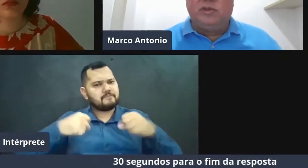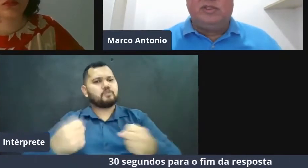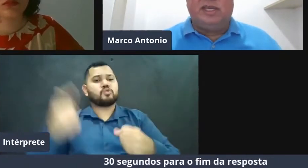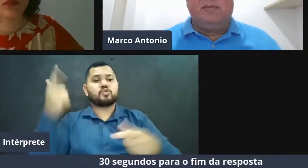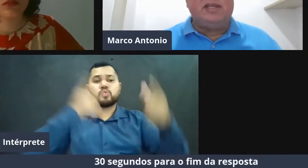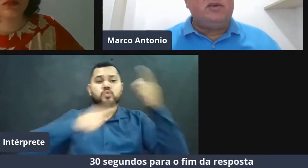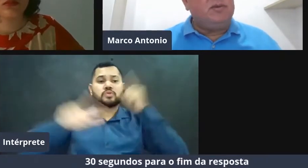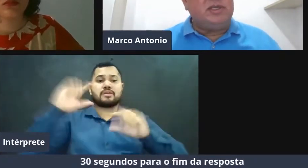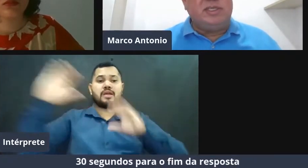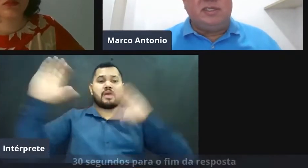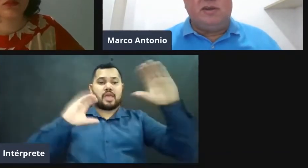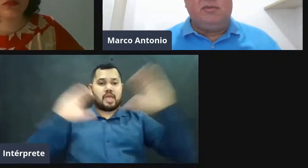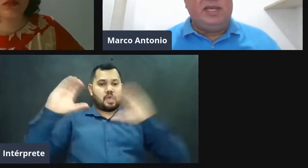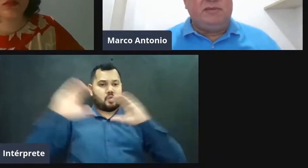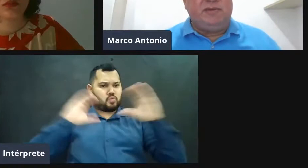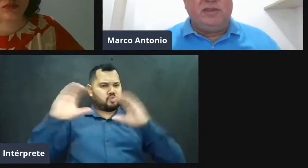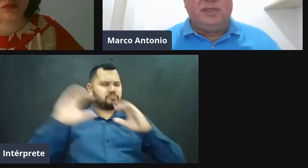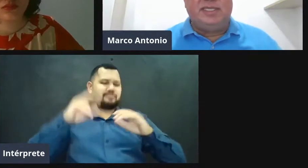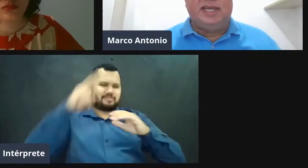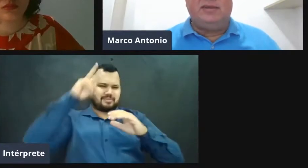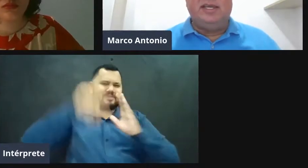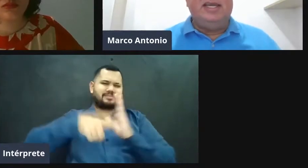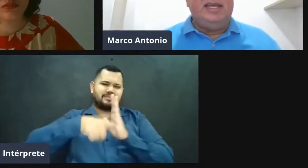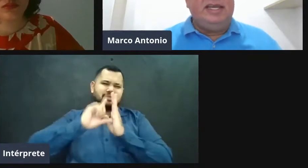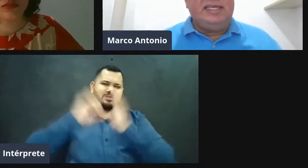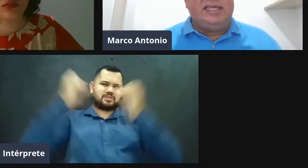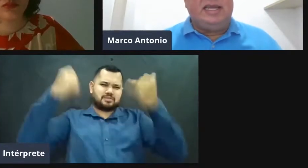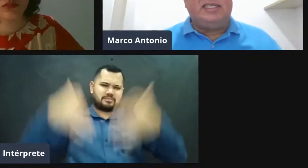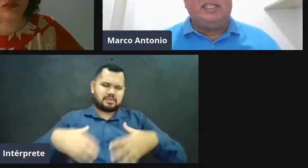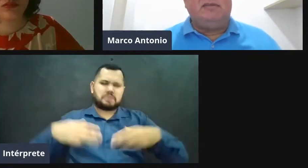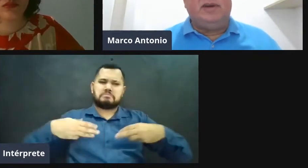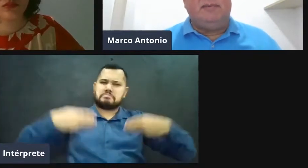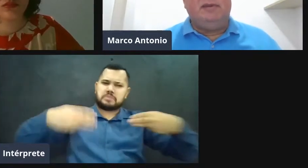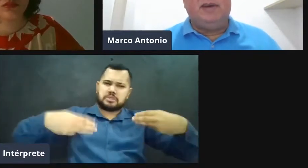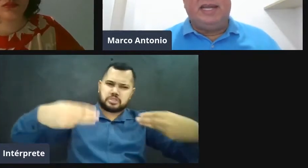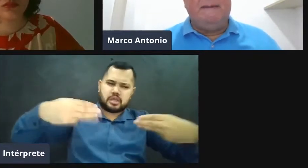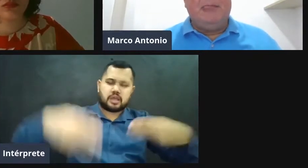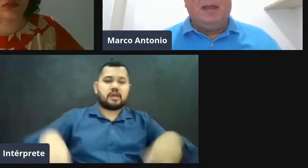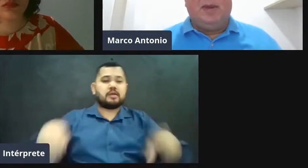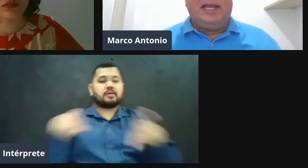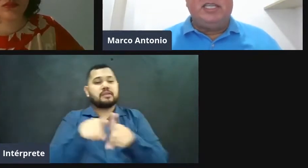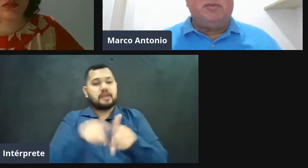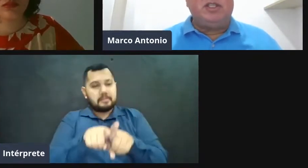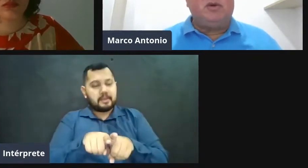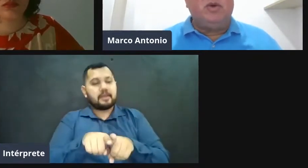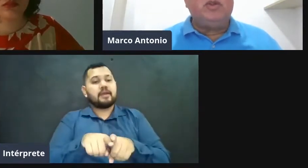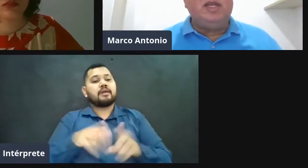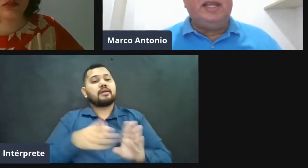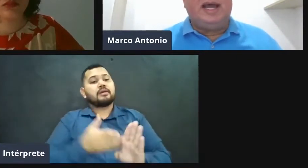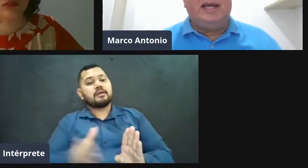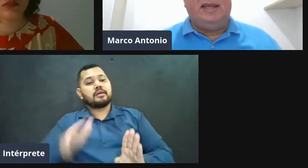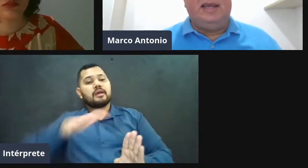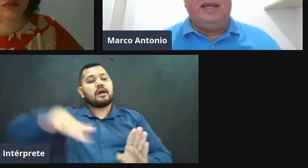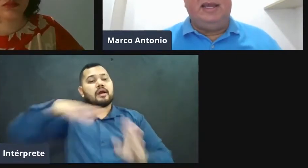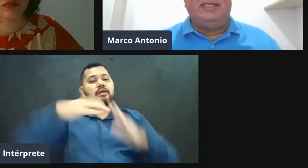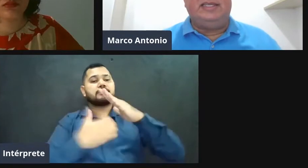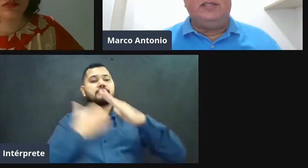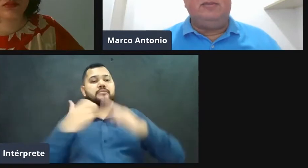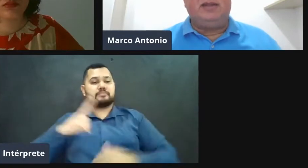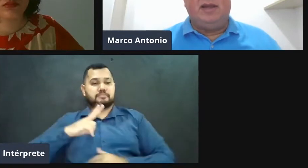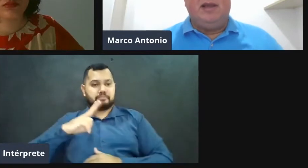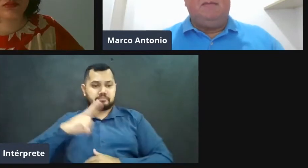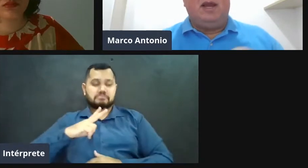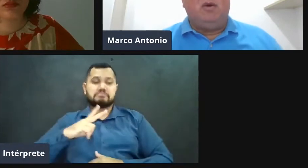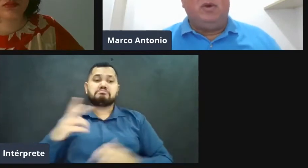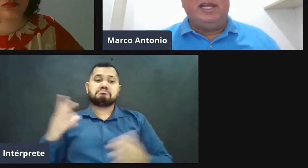em todos os segmentos, como eu já disse anteriormente, em vários ministérios e na iniciativa privada, para que a gente possa consolidar